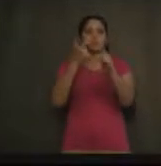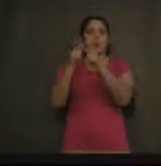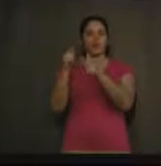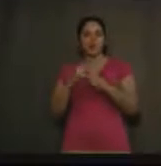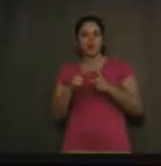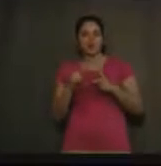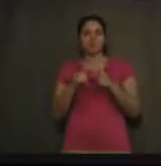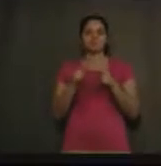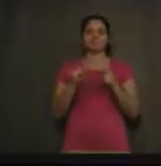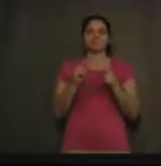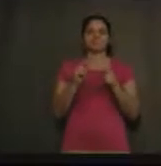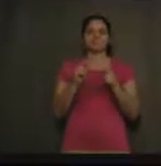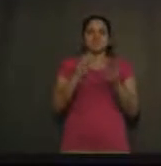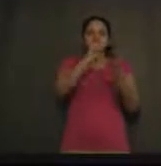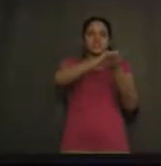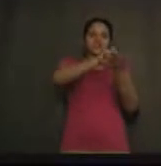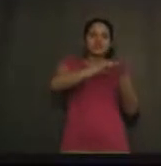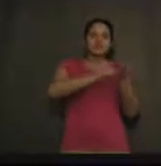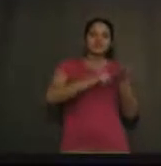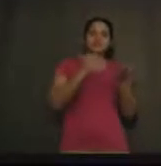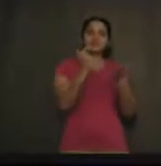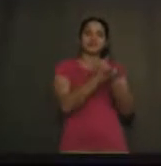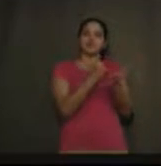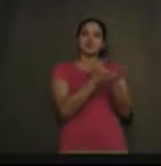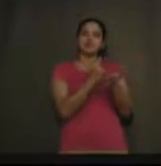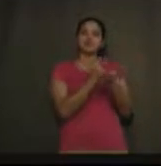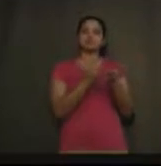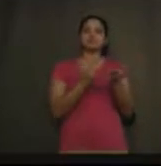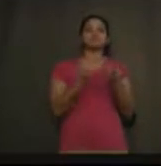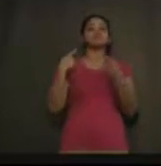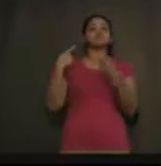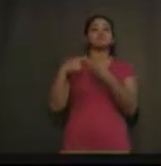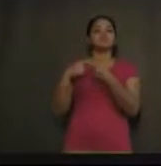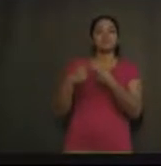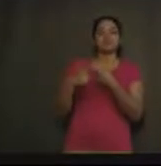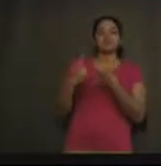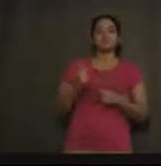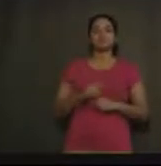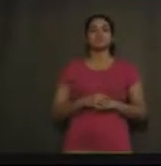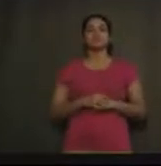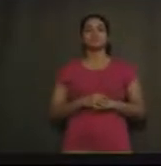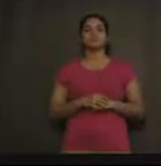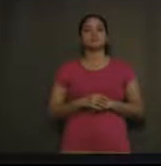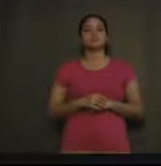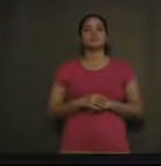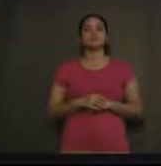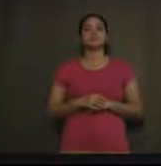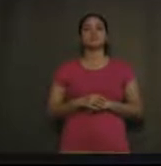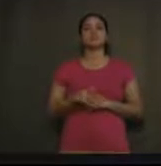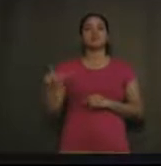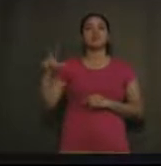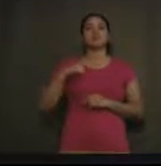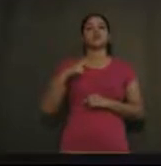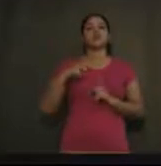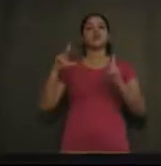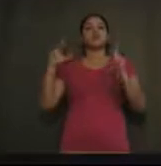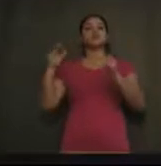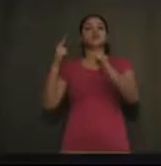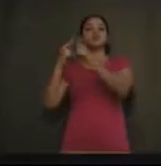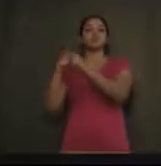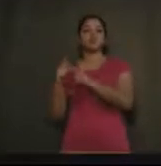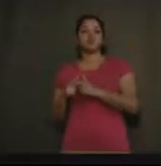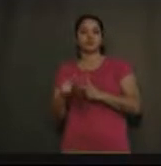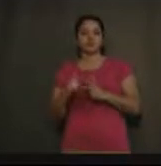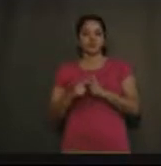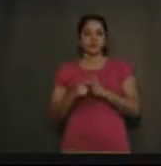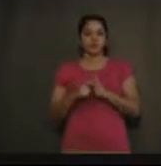Abel, que era extremamente humilde, e Mittag-Leffler, ele teve o mesmo problema de forma completamente oposta.